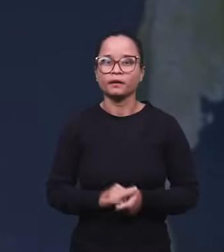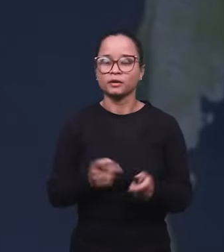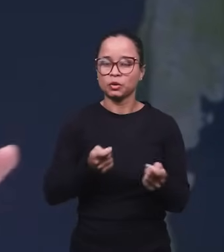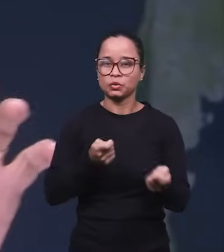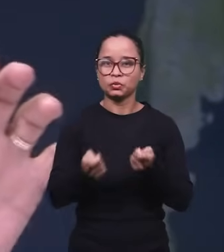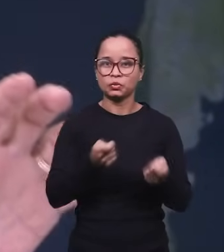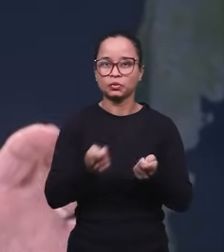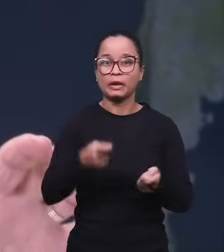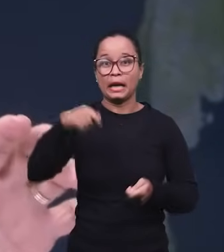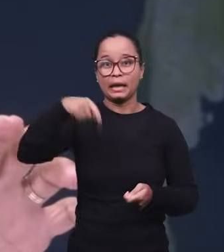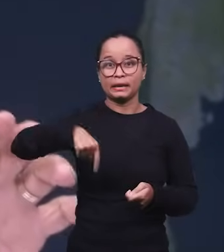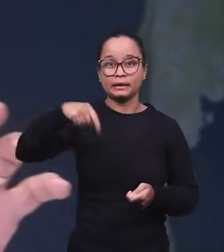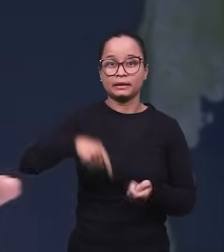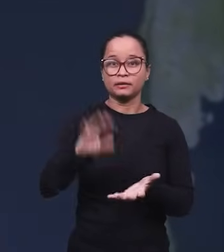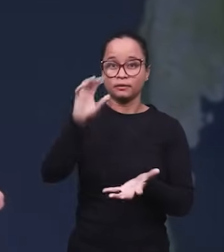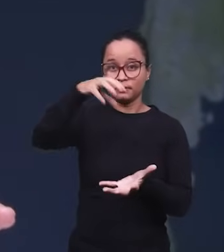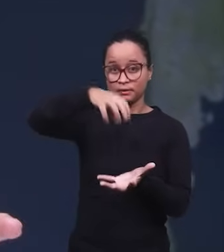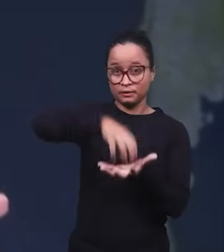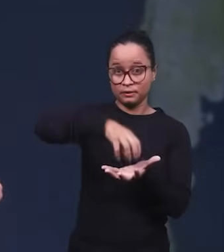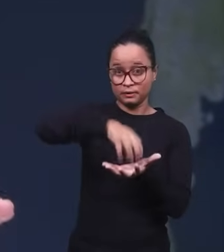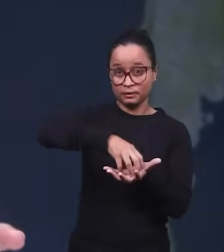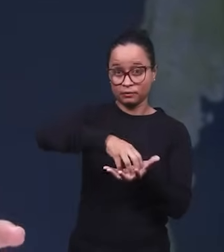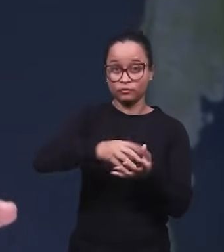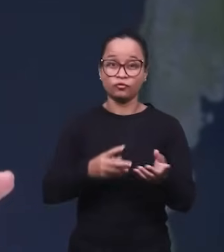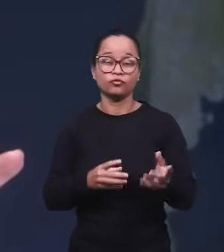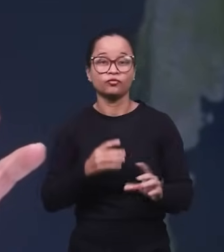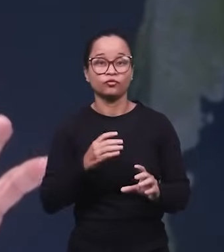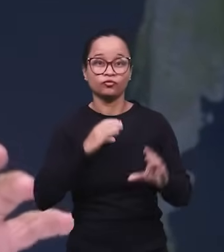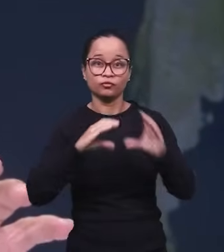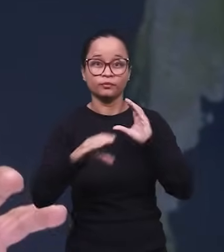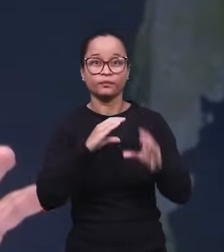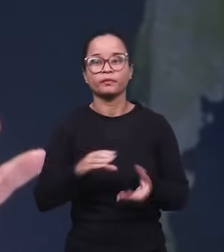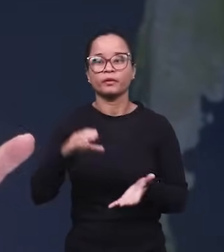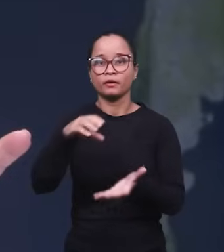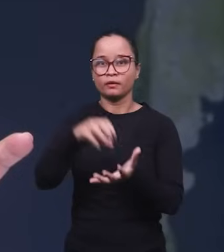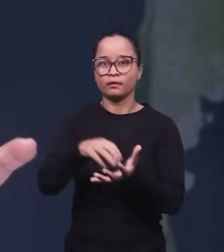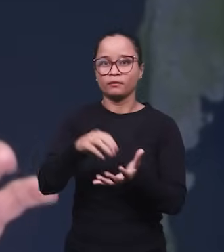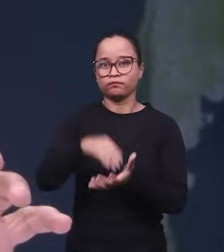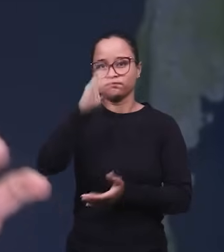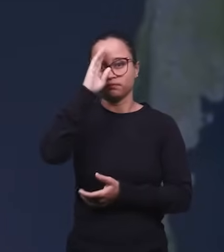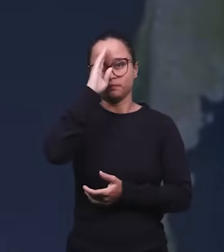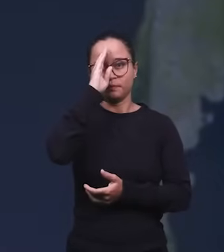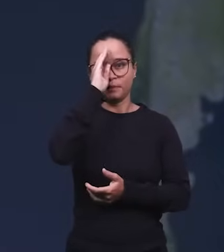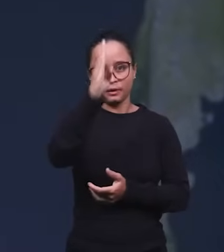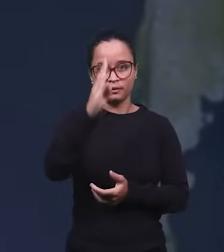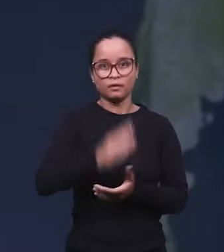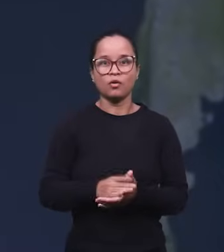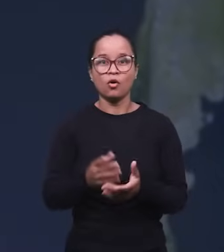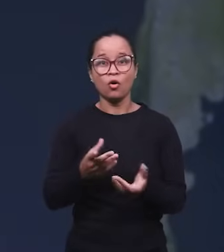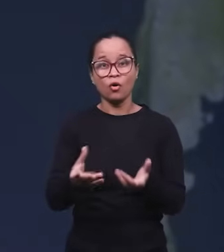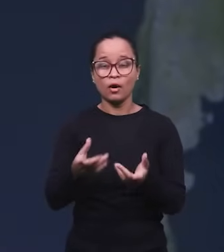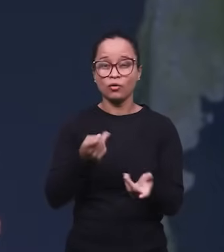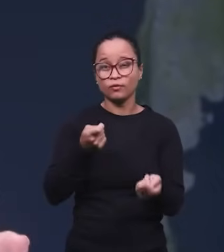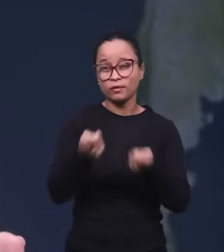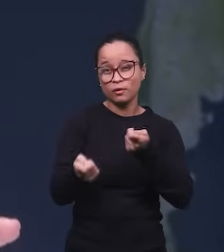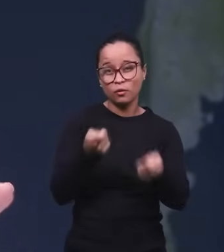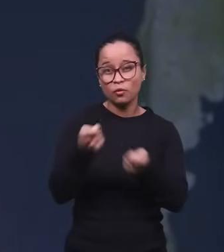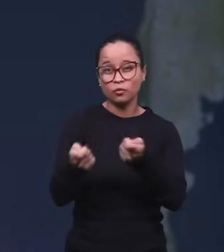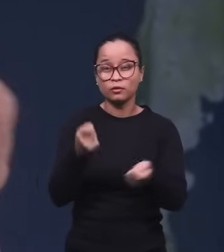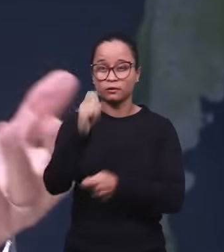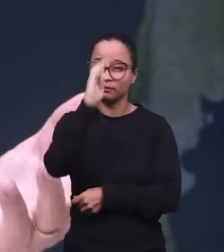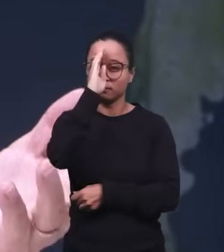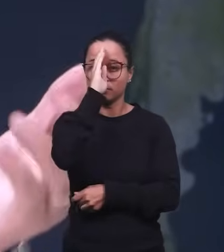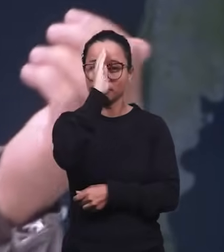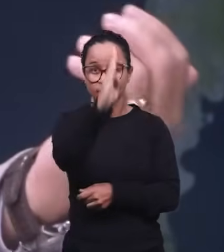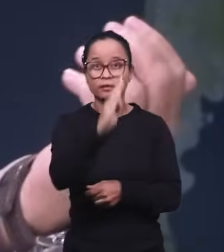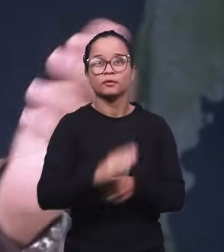E tem esse controle aqui na nossa central de comunicações. Então fica na sala chamada Central Master, ou Controle Mestre, né? Que é